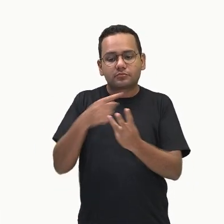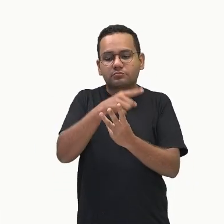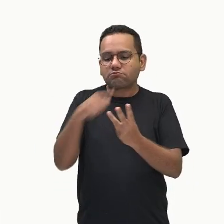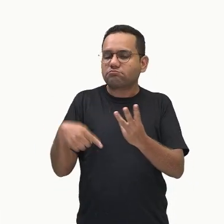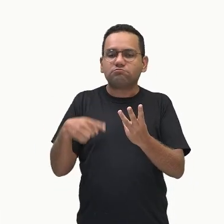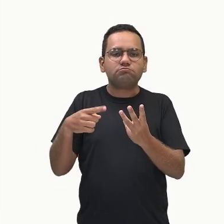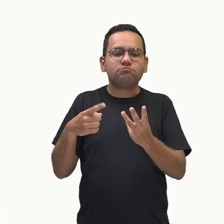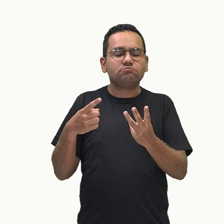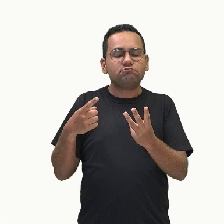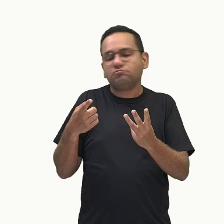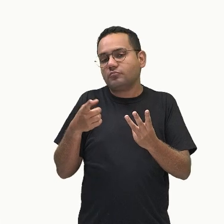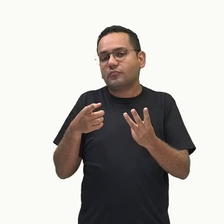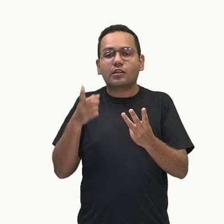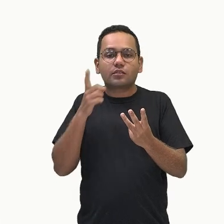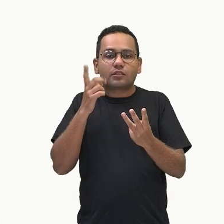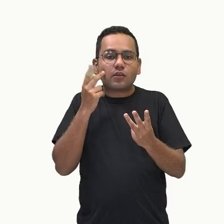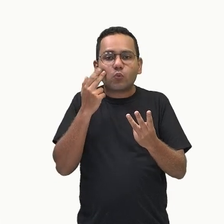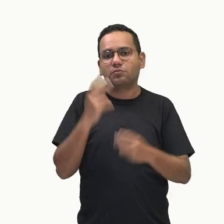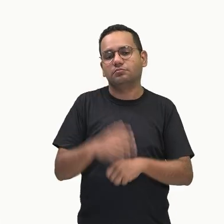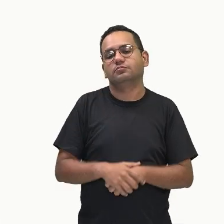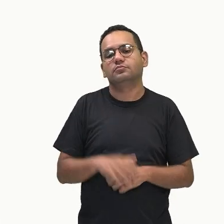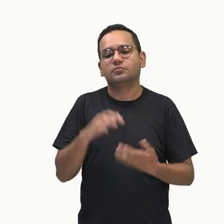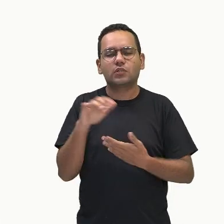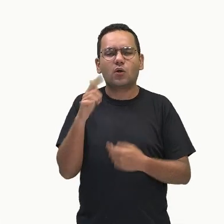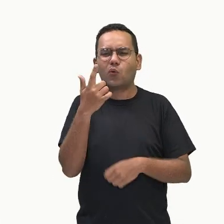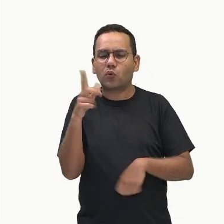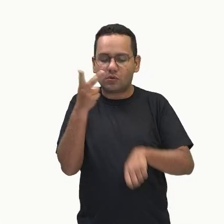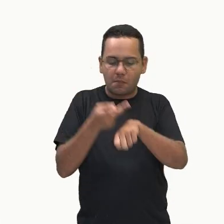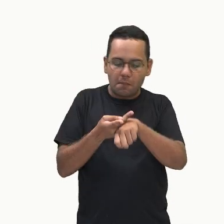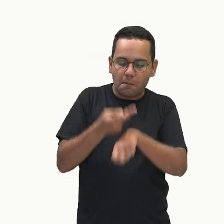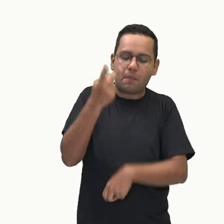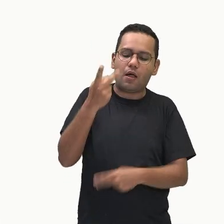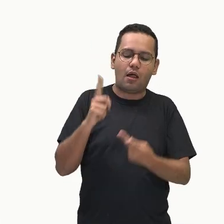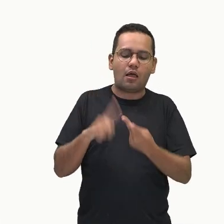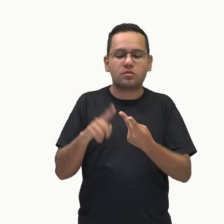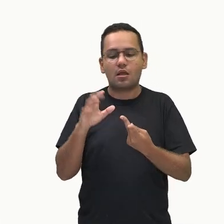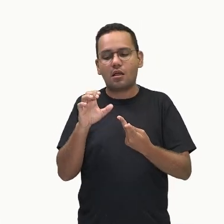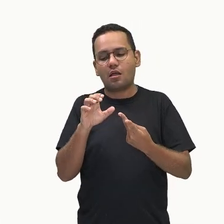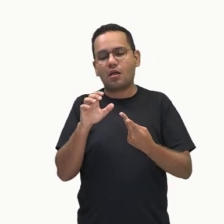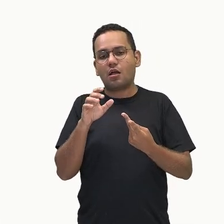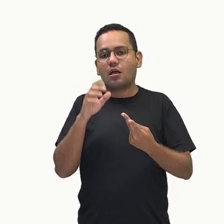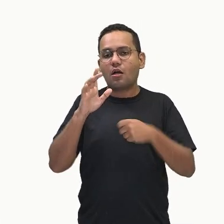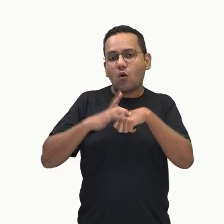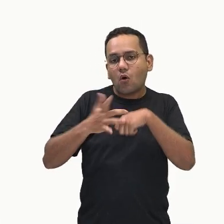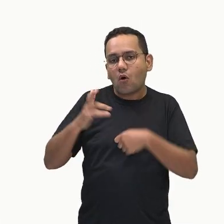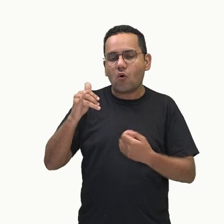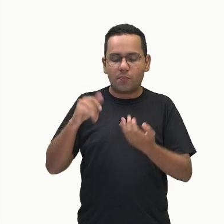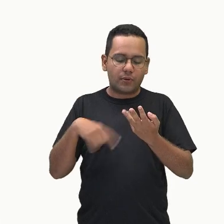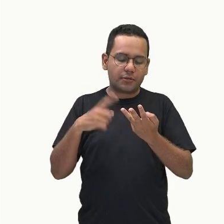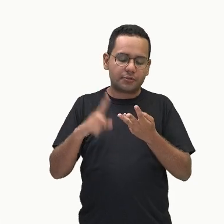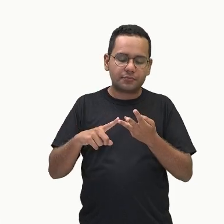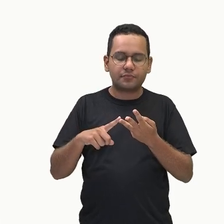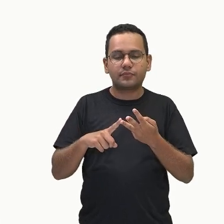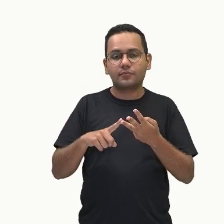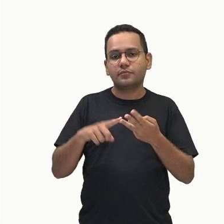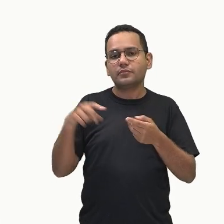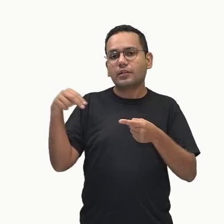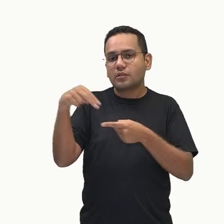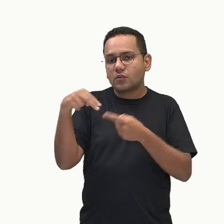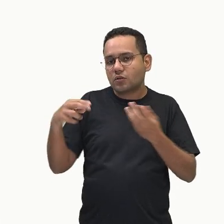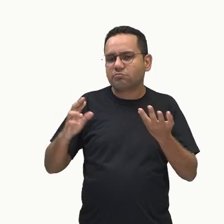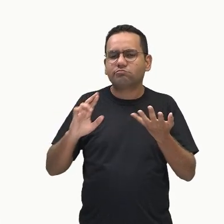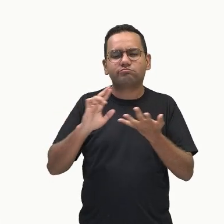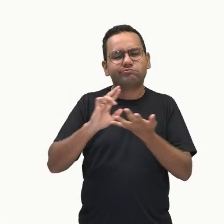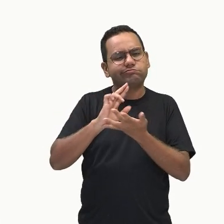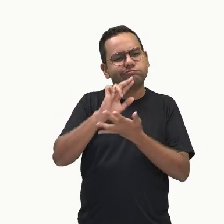dia. Tem muitos outros, a prata, o cobre, né, carbono, nitrogênio, né, presente na agricultura. Enfim, eu